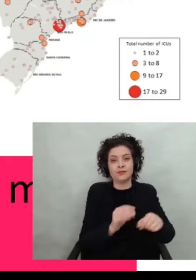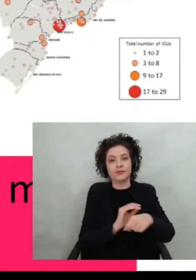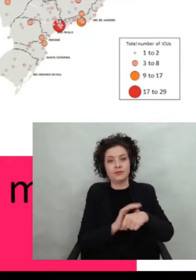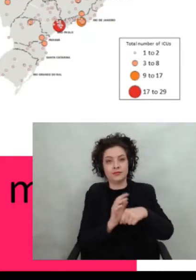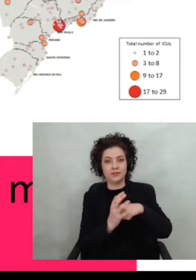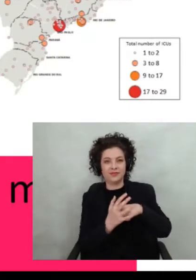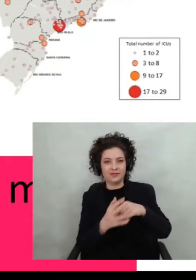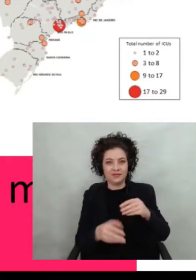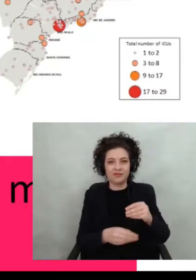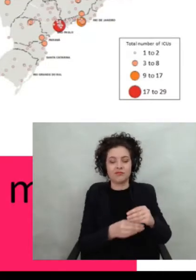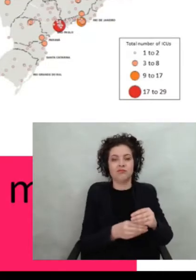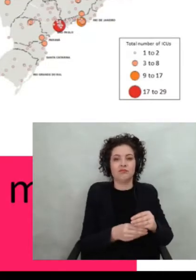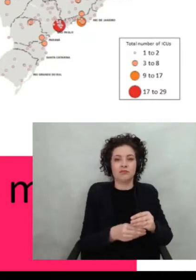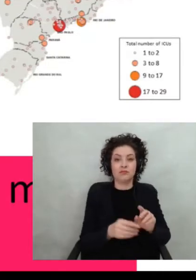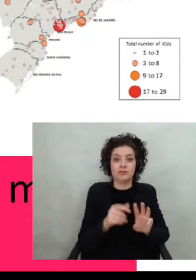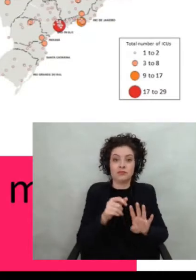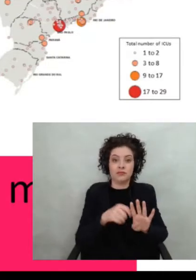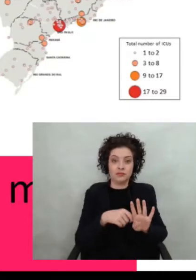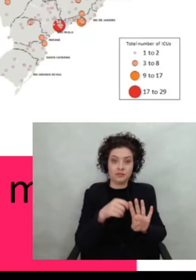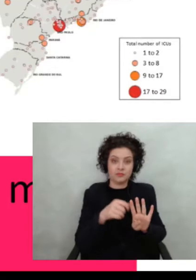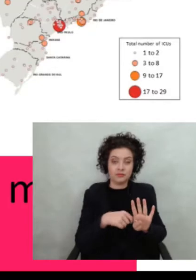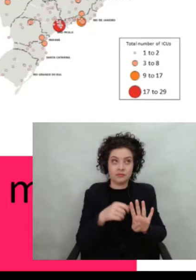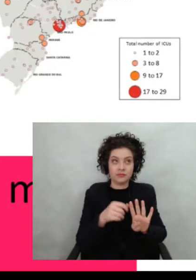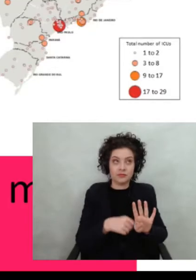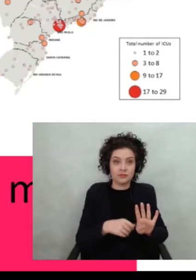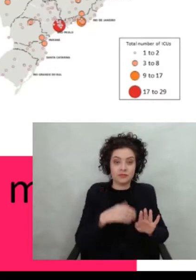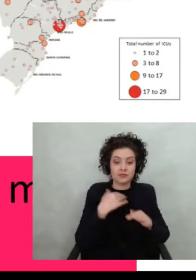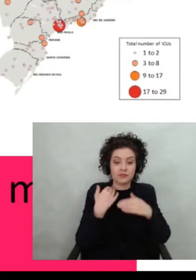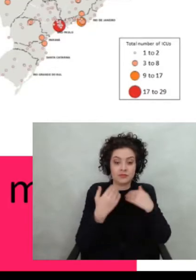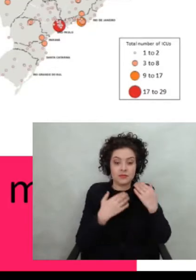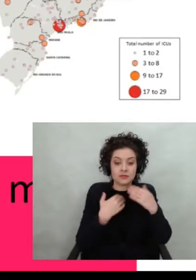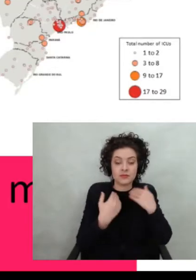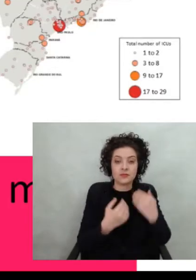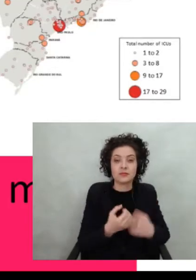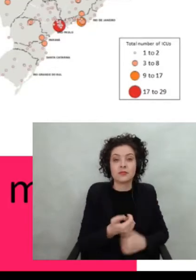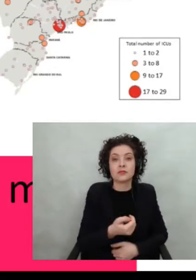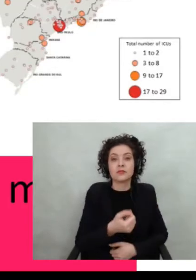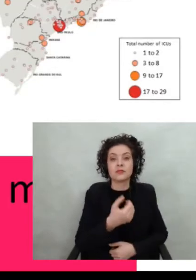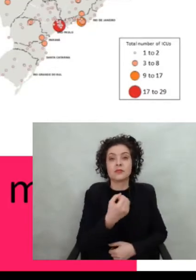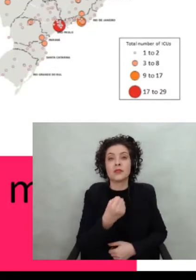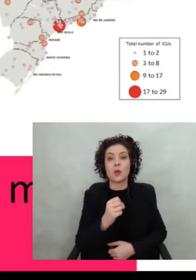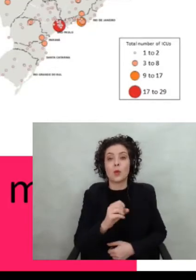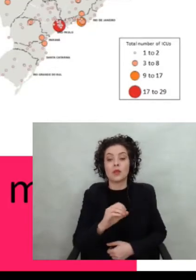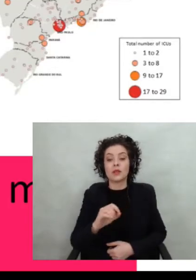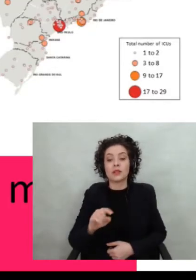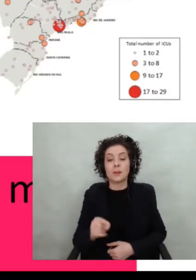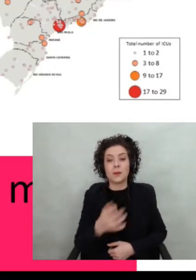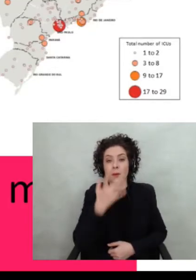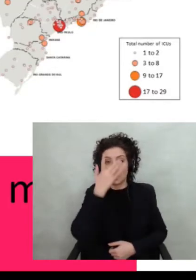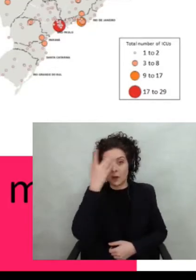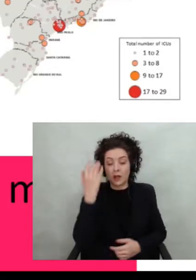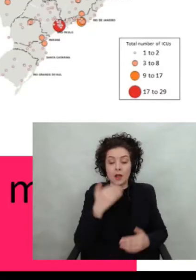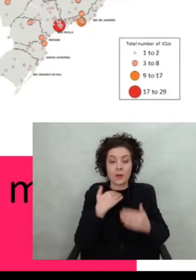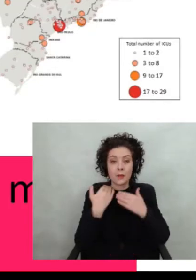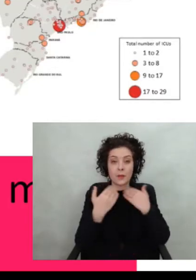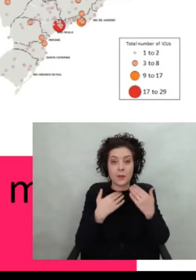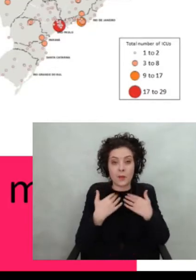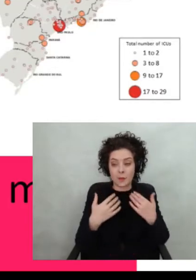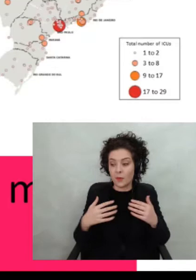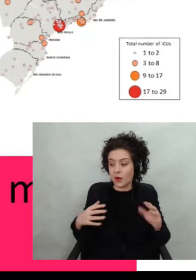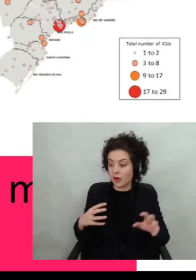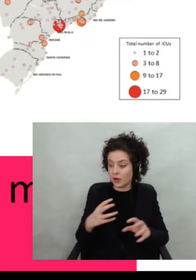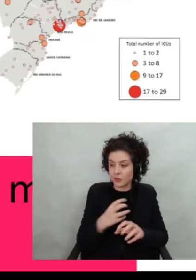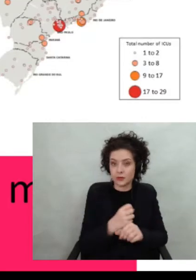em 4 meses aí foram ceifadas quase 80 mil vidas no Brasil. É claro que uma coisa não se soma à outra, existe uma